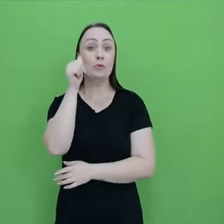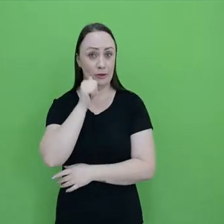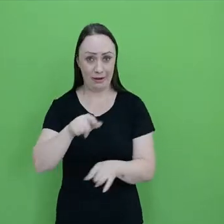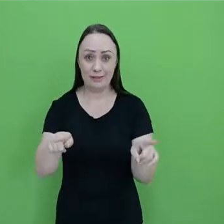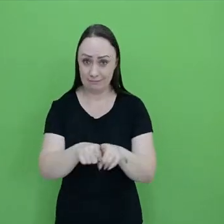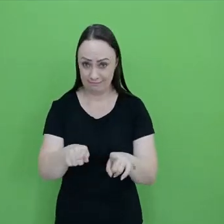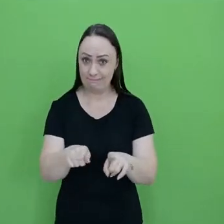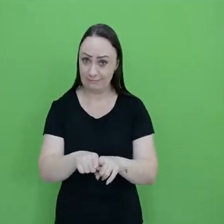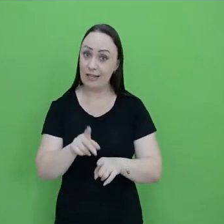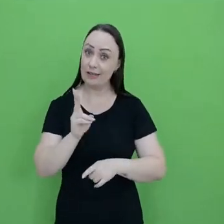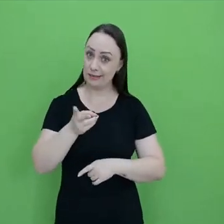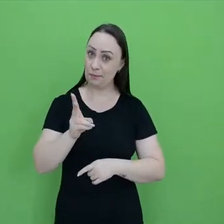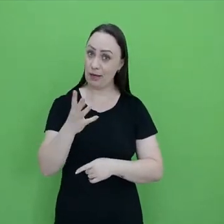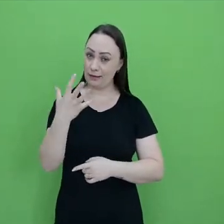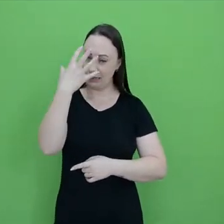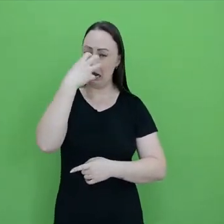inclusive ela.